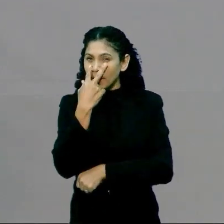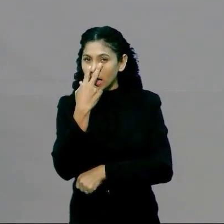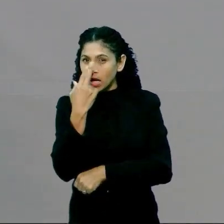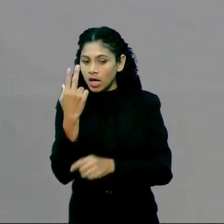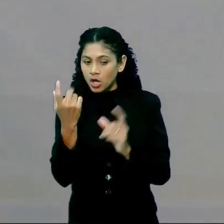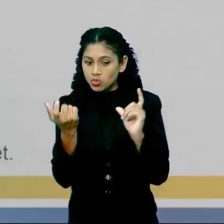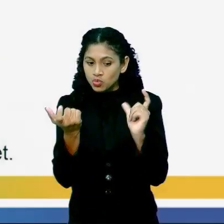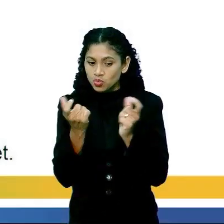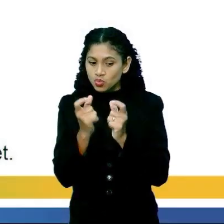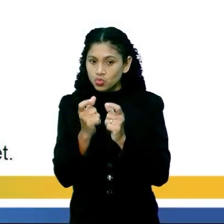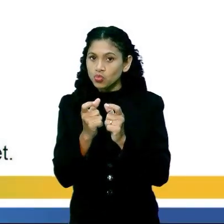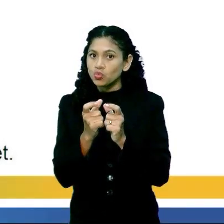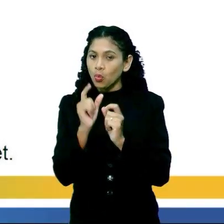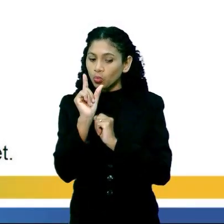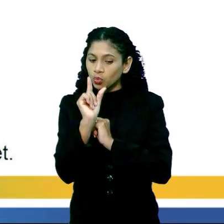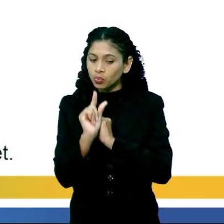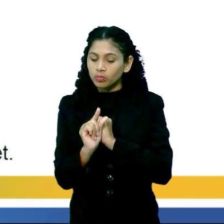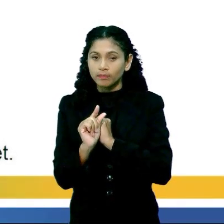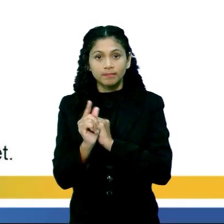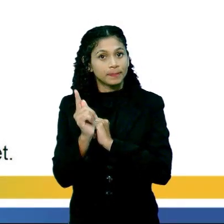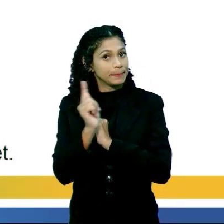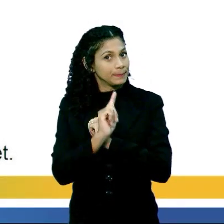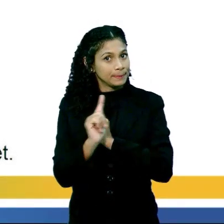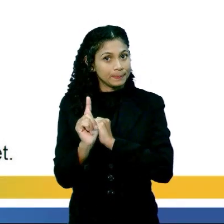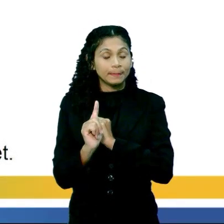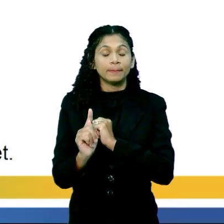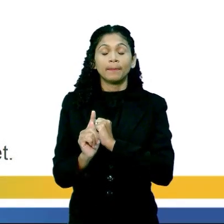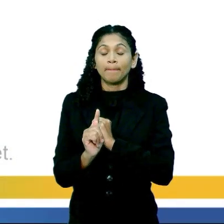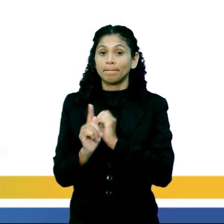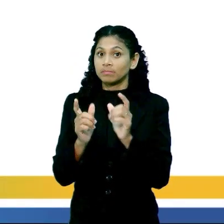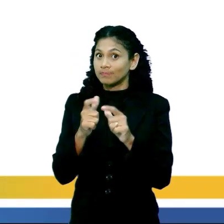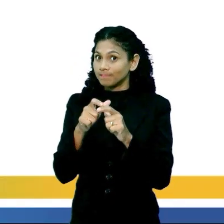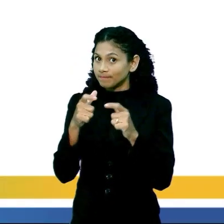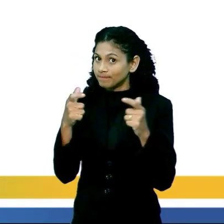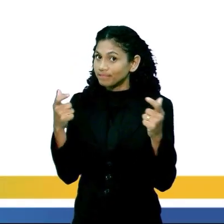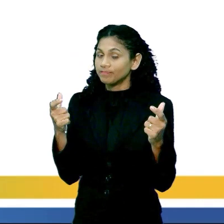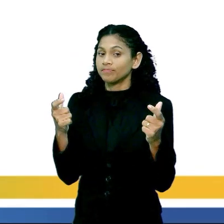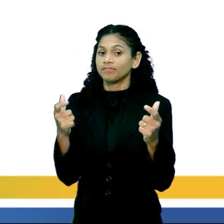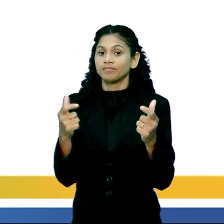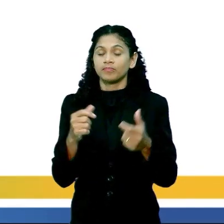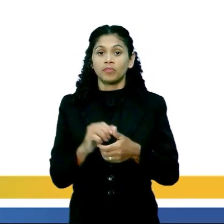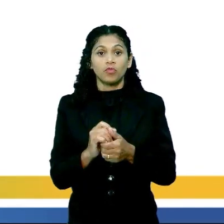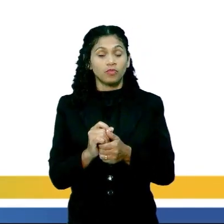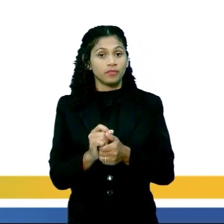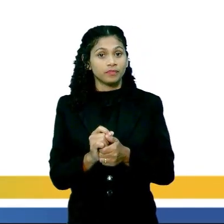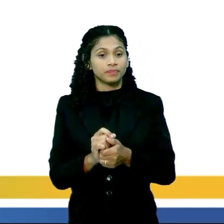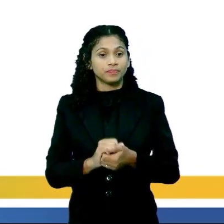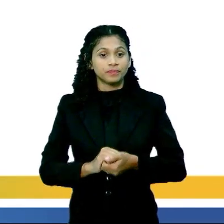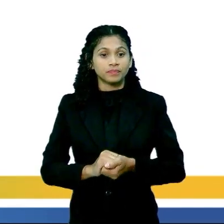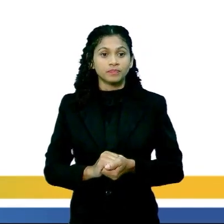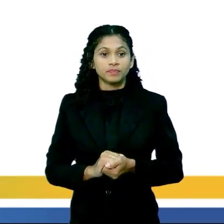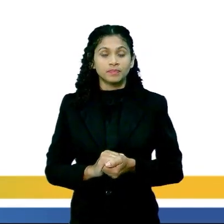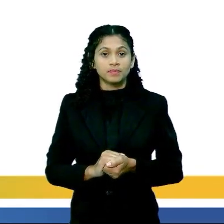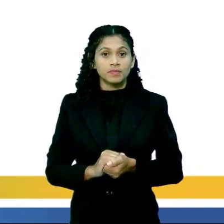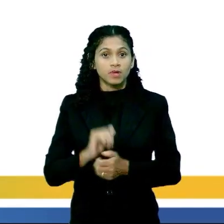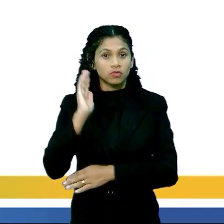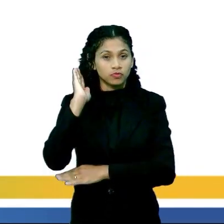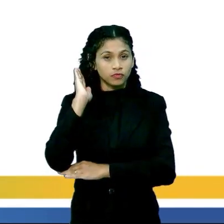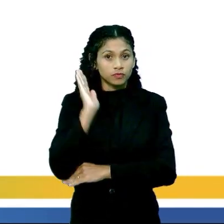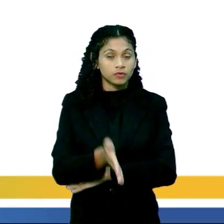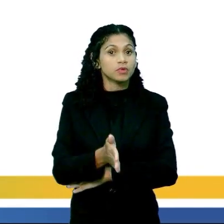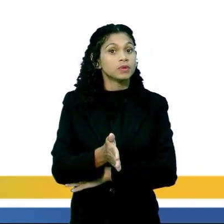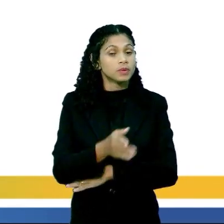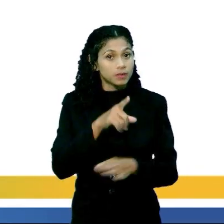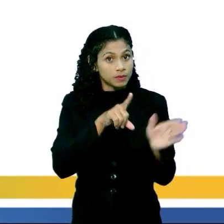coisa, tá? Então temos aí a questão, vamos pular aqui para o enunciado e ver aí o que